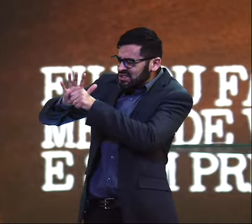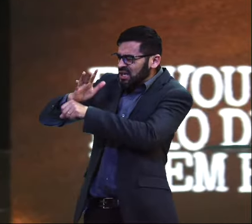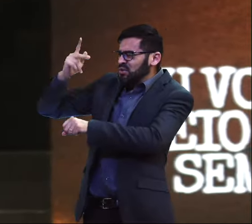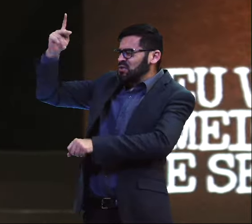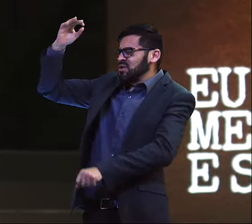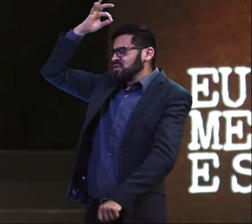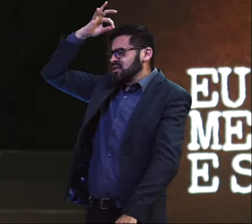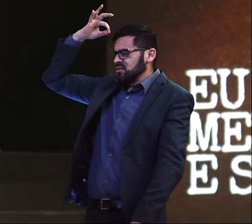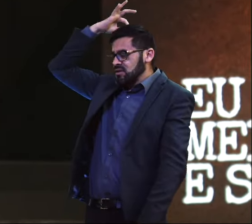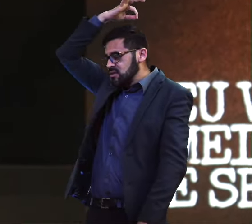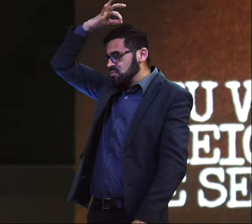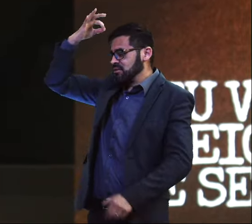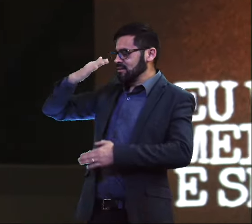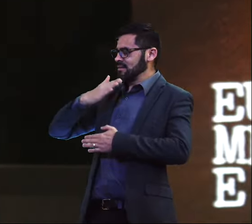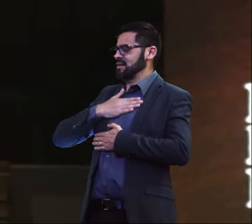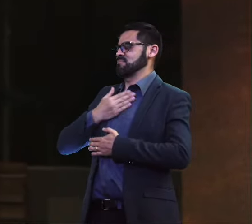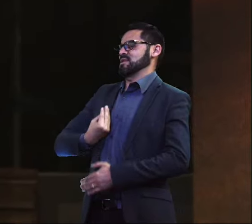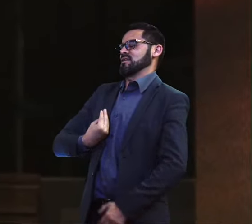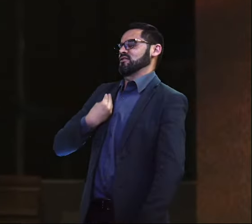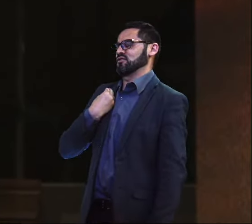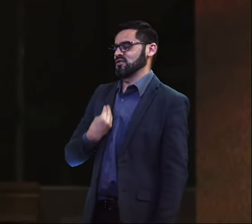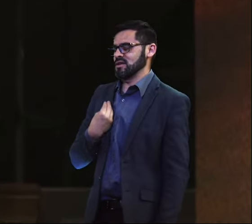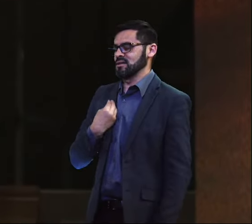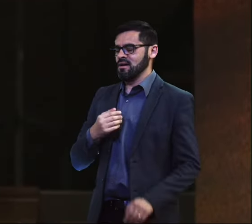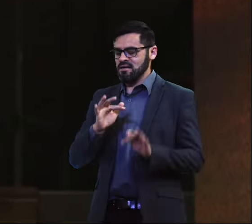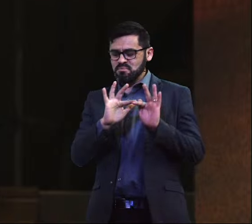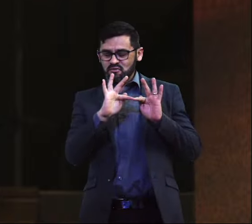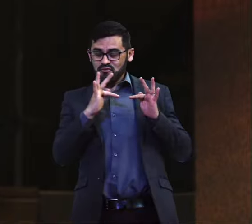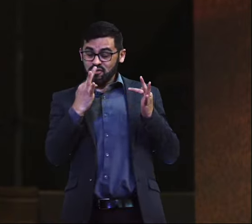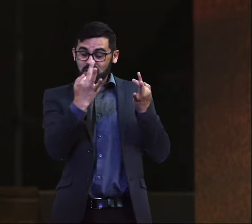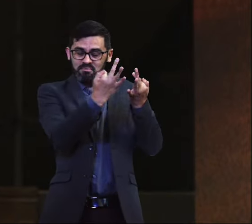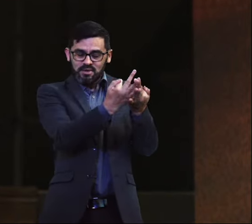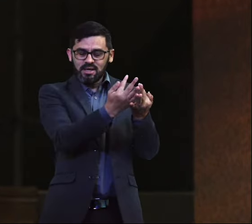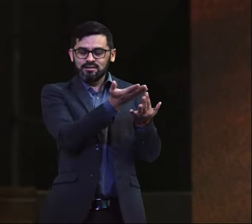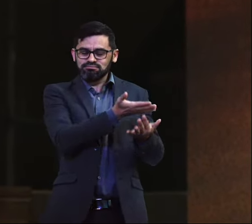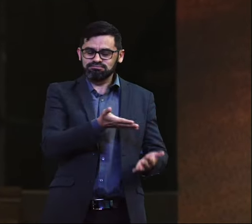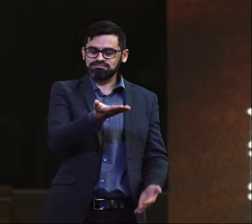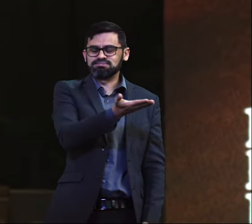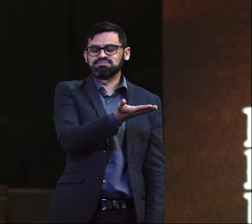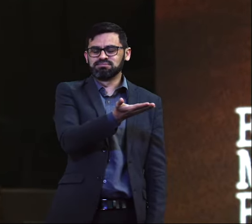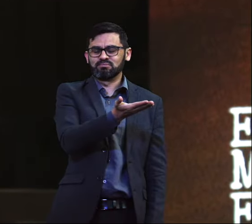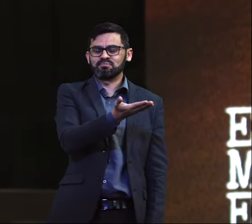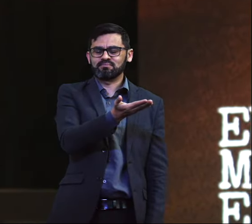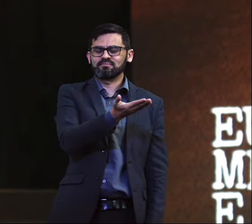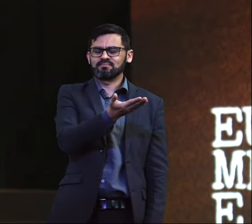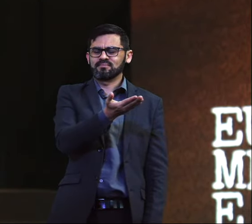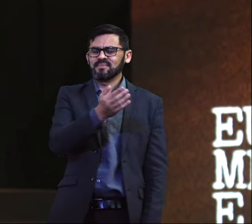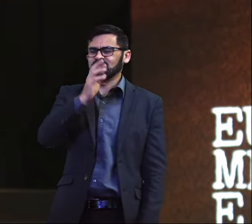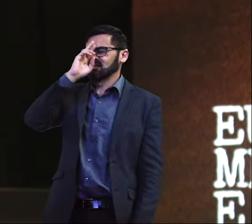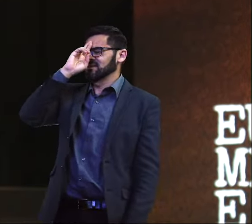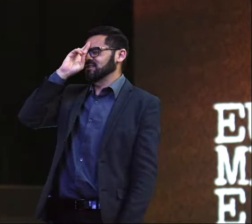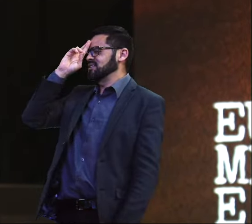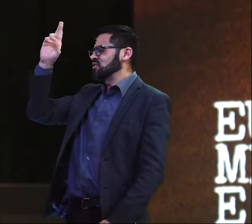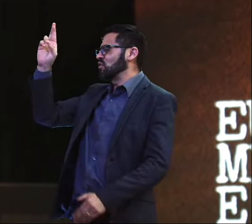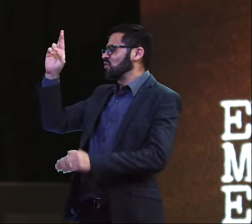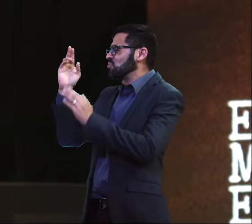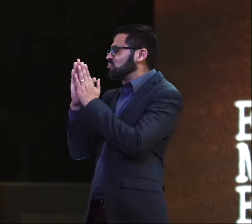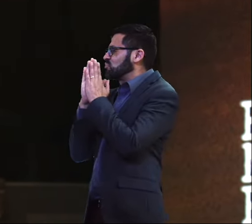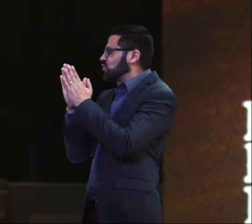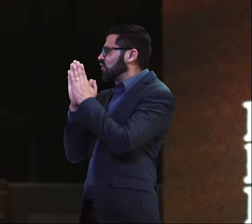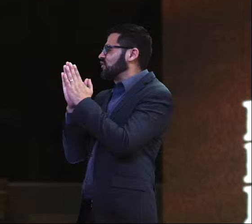Espírito sobre a minha vida, sobre a minha casa, sobre os meus. Senhor,